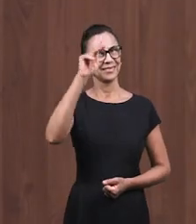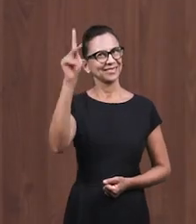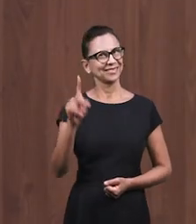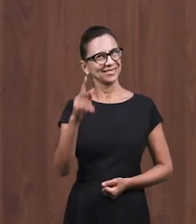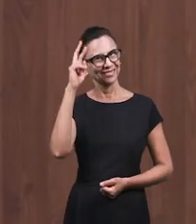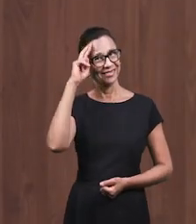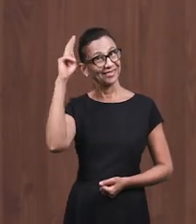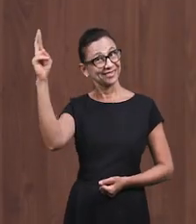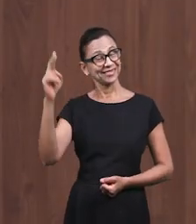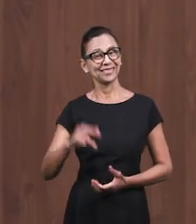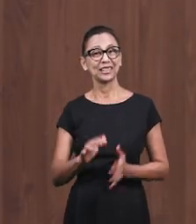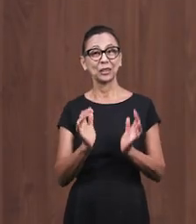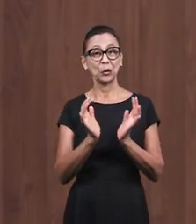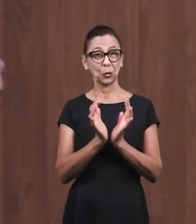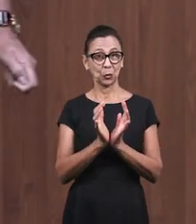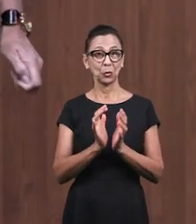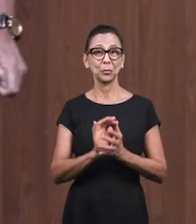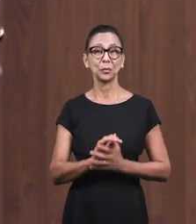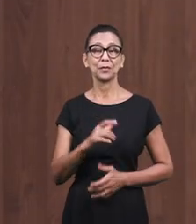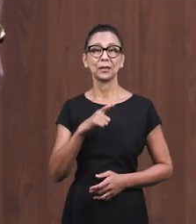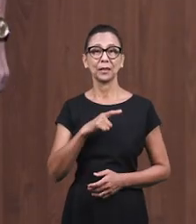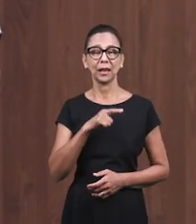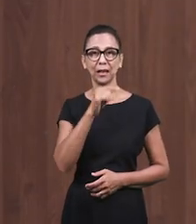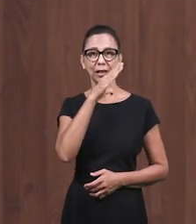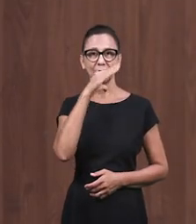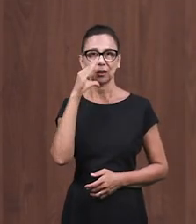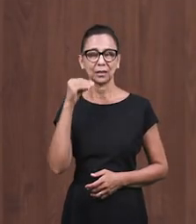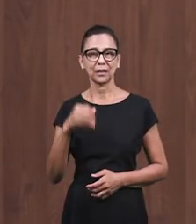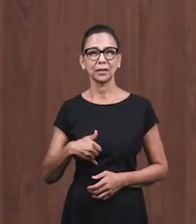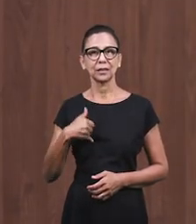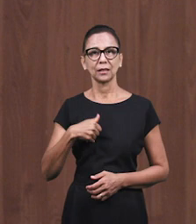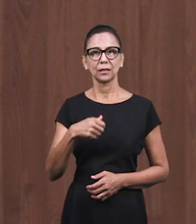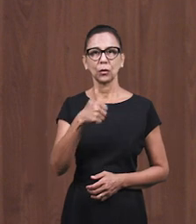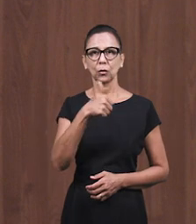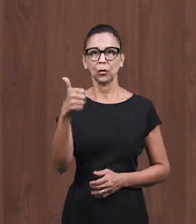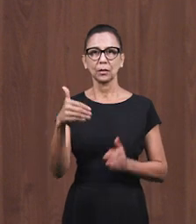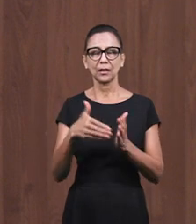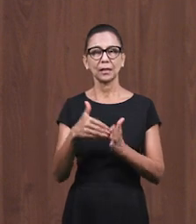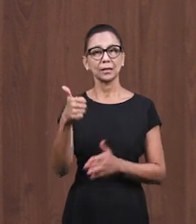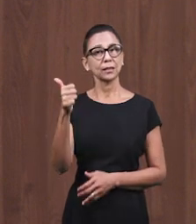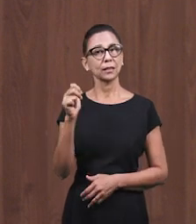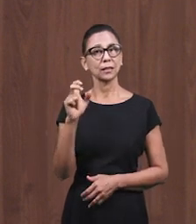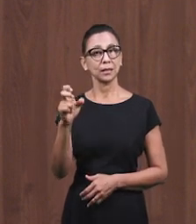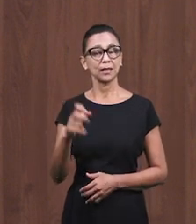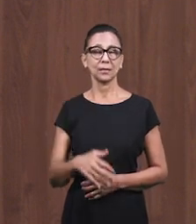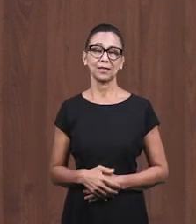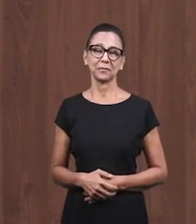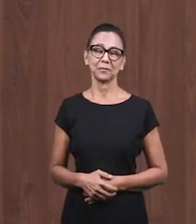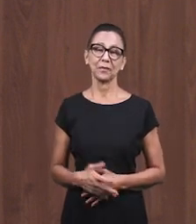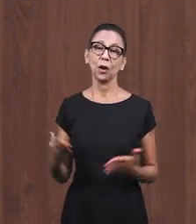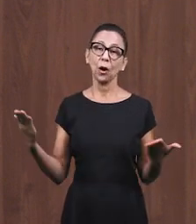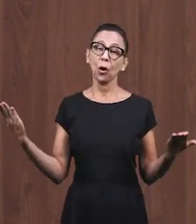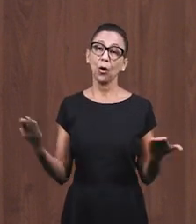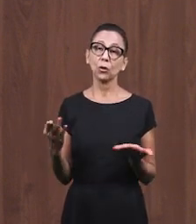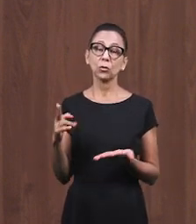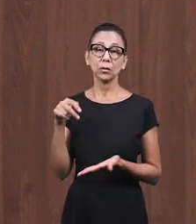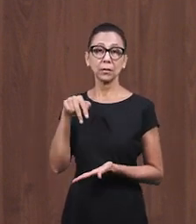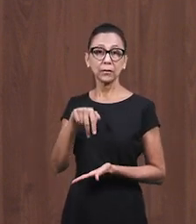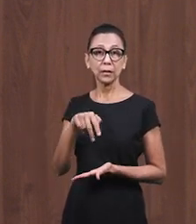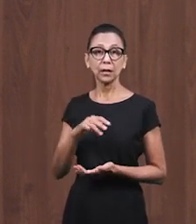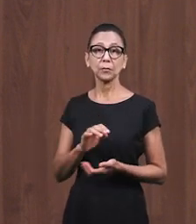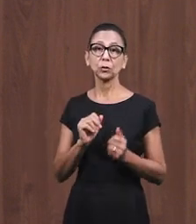Pai do Senhor. Essa classe é composta de adolescentes de 11 a 15 anos e estamos aqui para